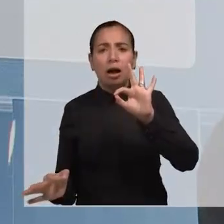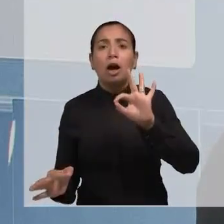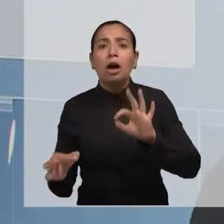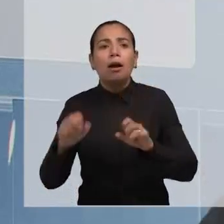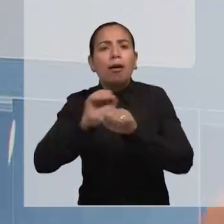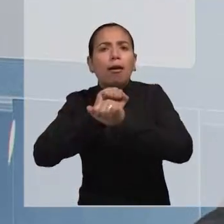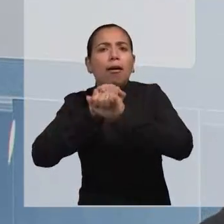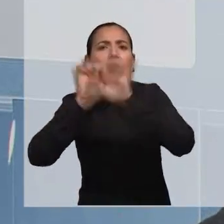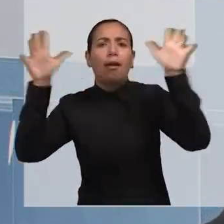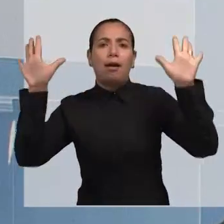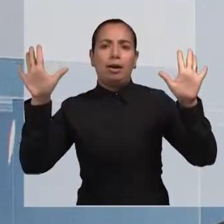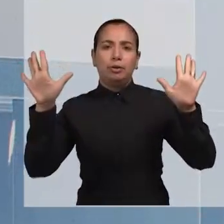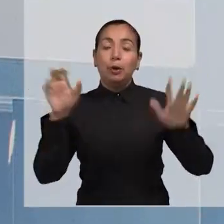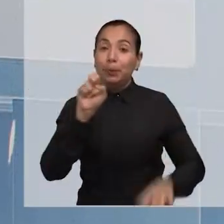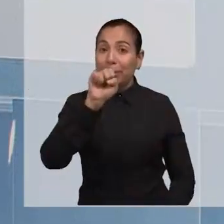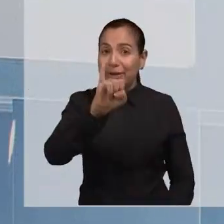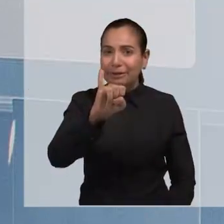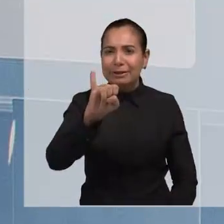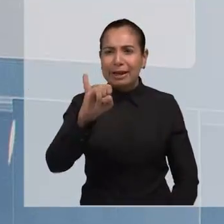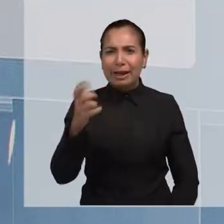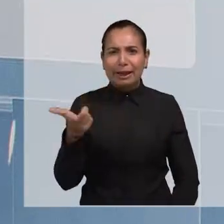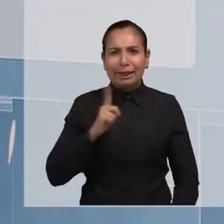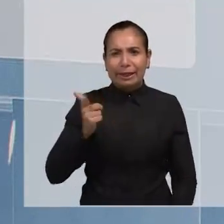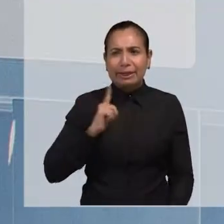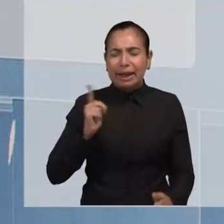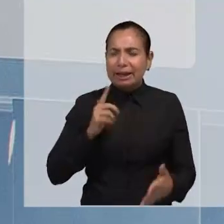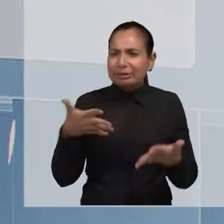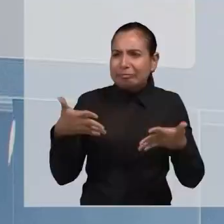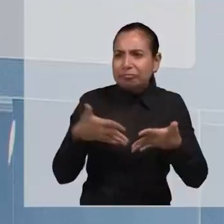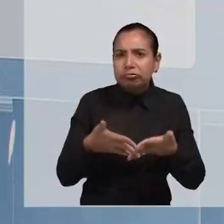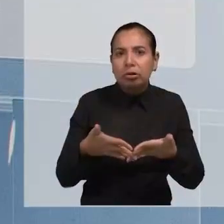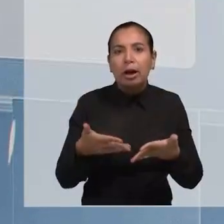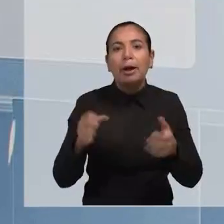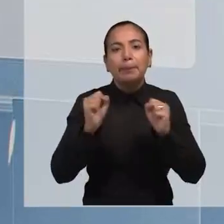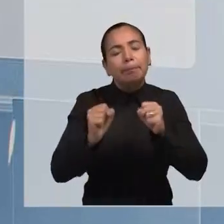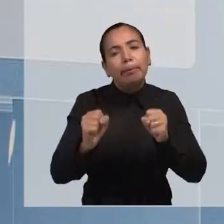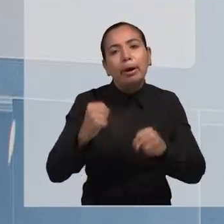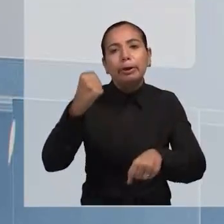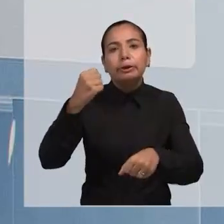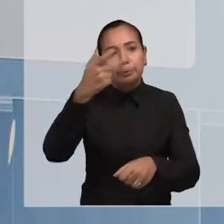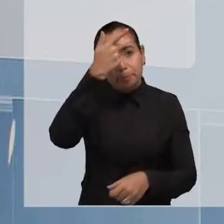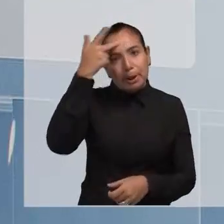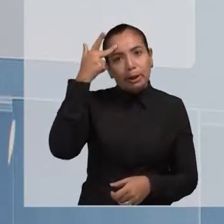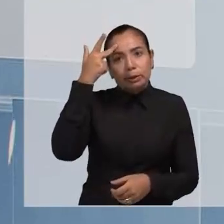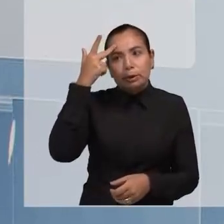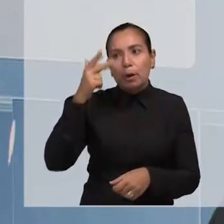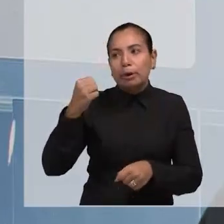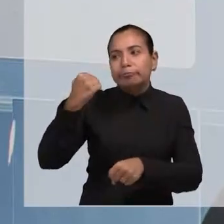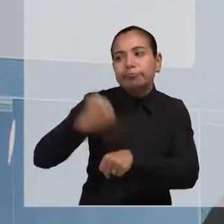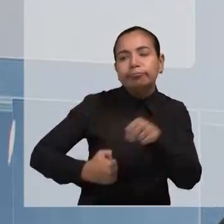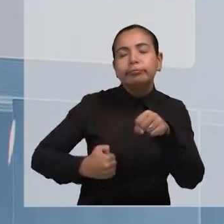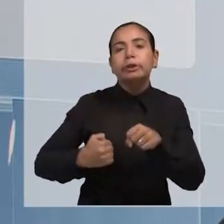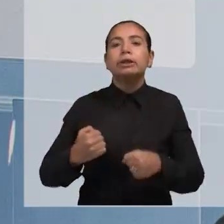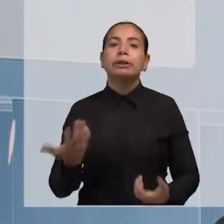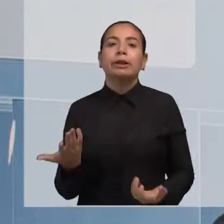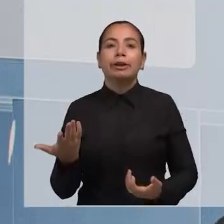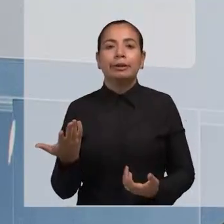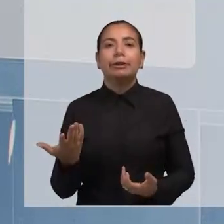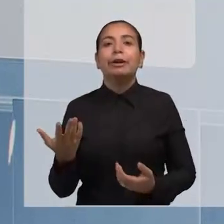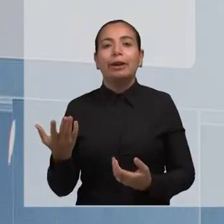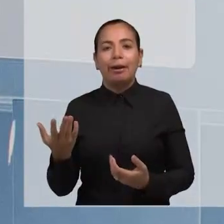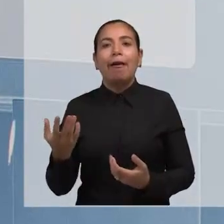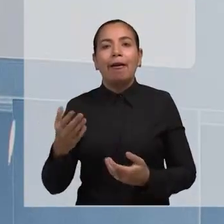daqui para frente, se ele quer continuar na corrida presidencial... Porque a campanha não começou, Luiz. Mas, na realidade, a campanha em si